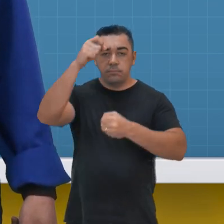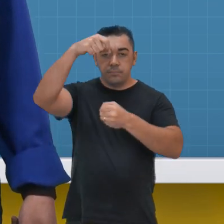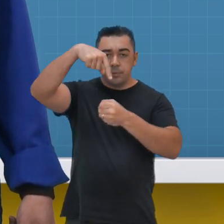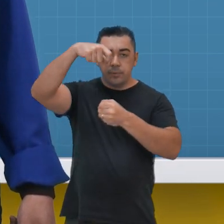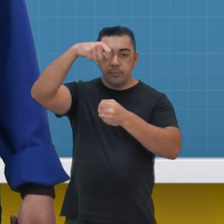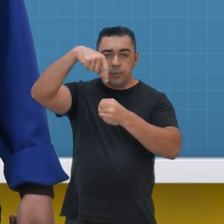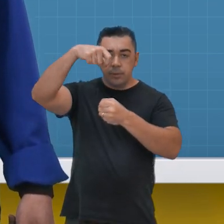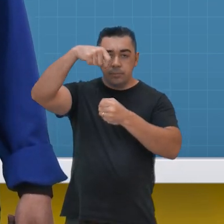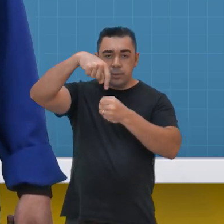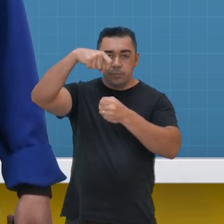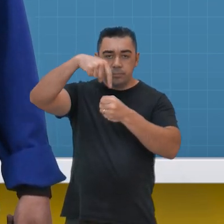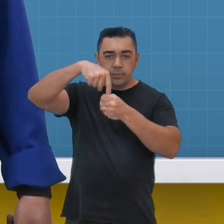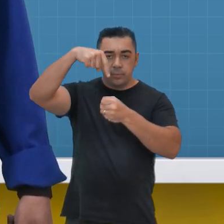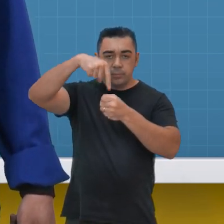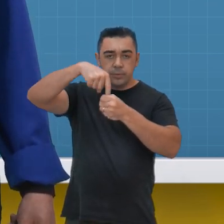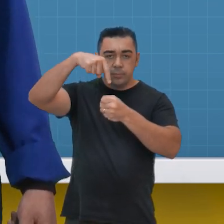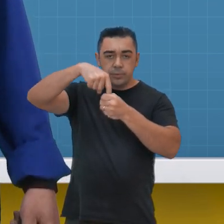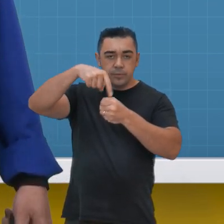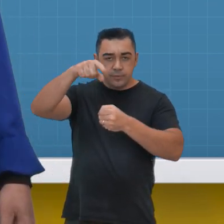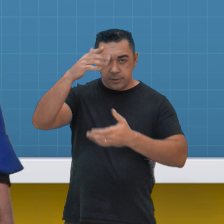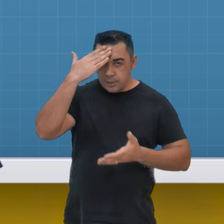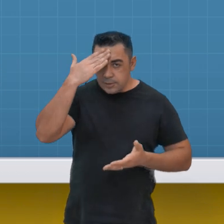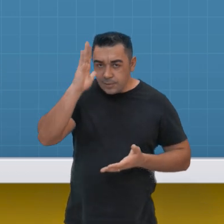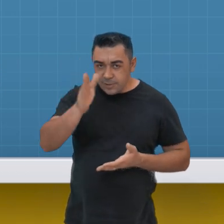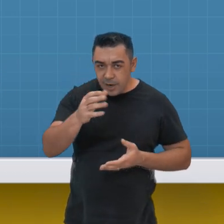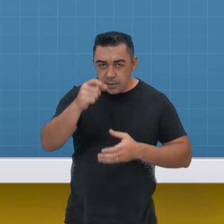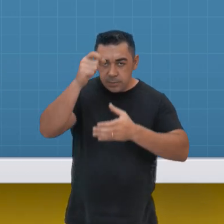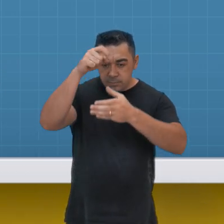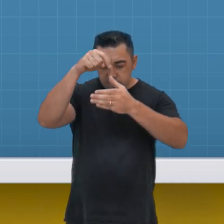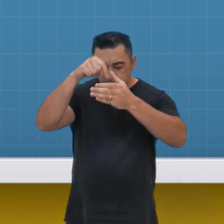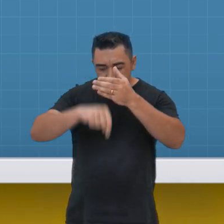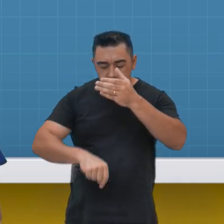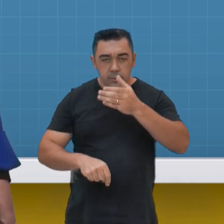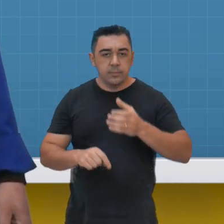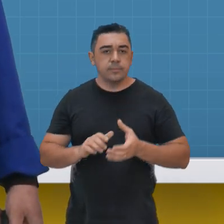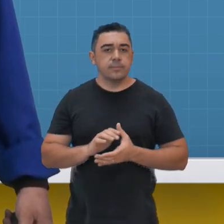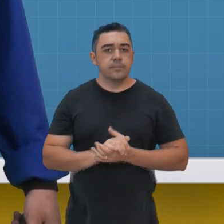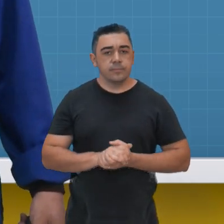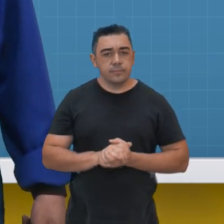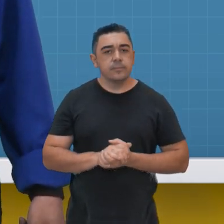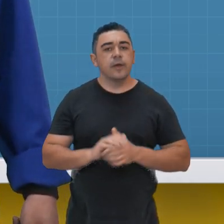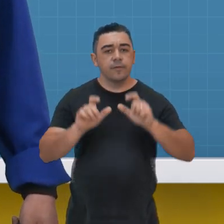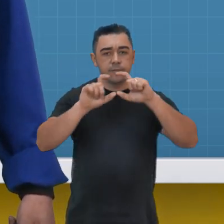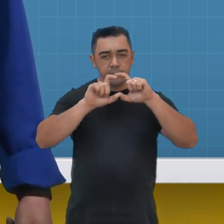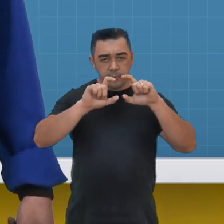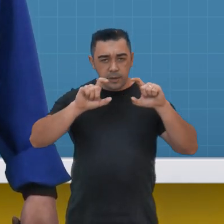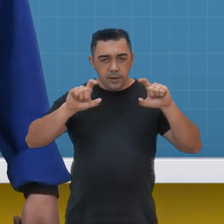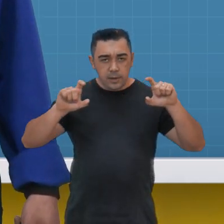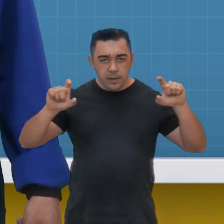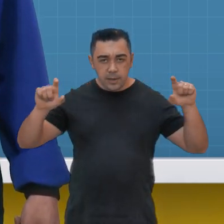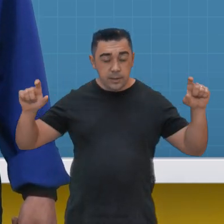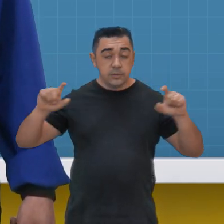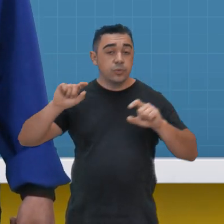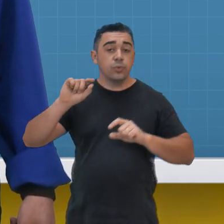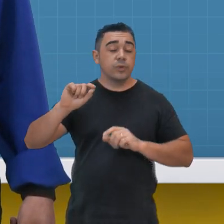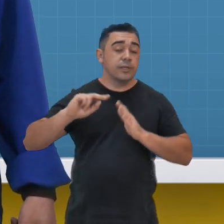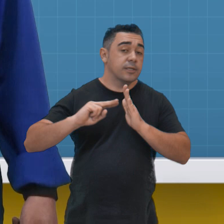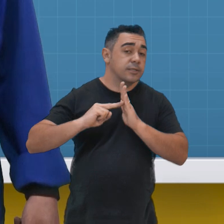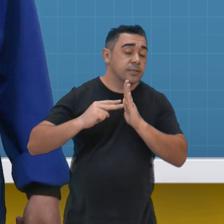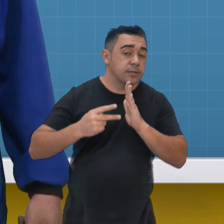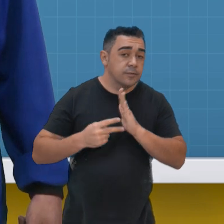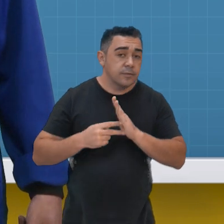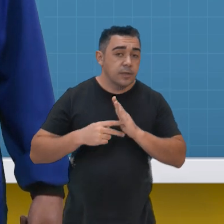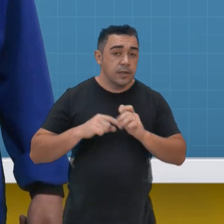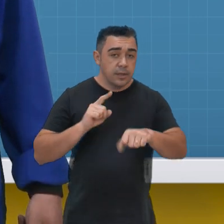mole. Ah, eu sabia, você já decorou. Isso, água mole em pedra dura, tanto bate até que